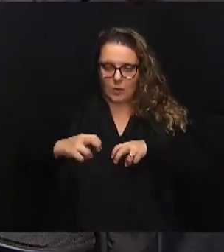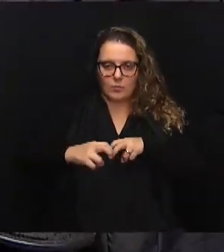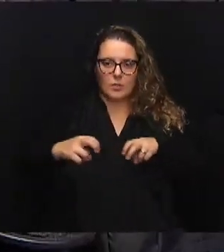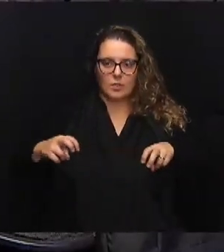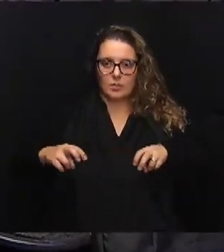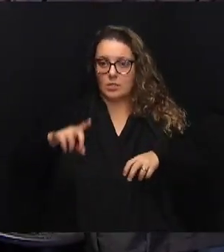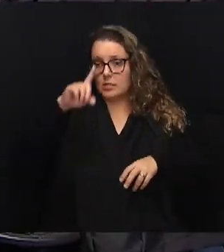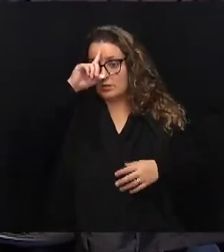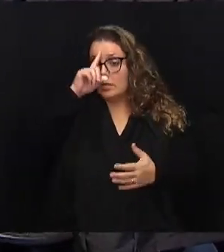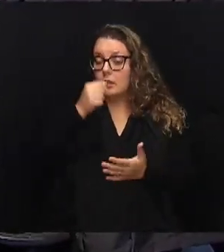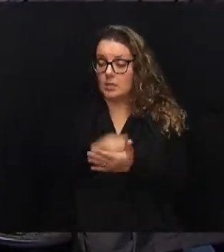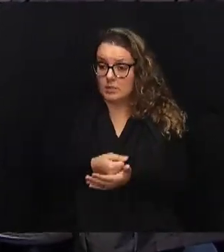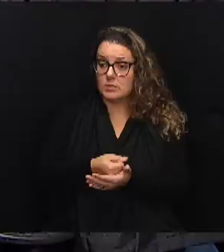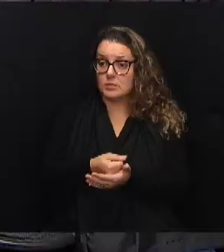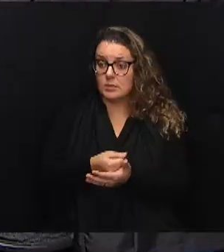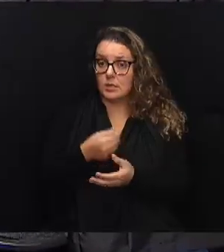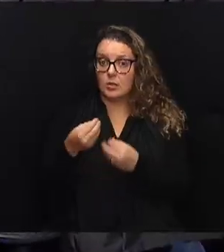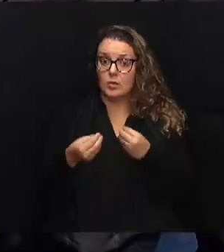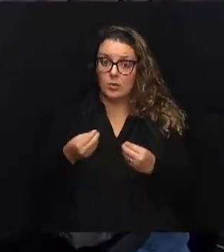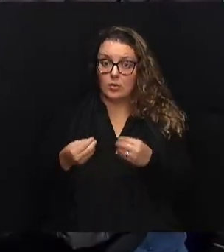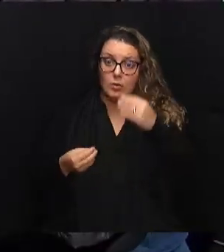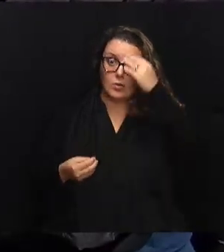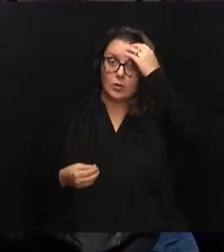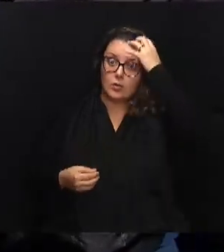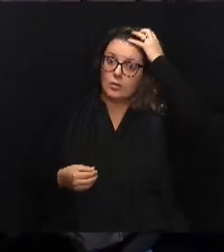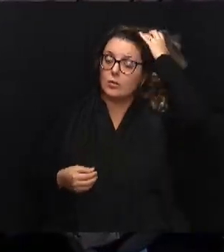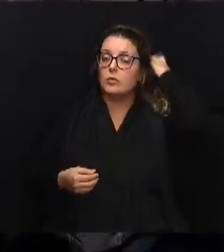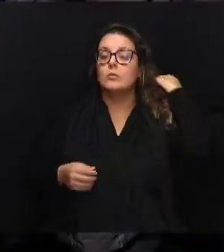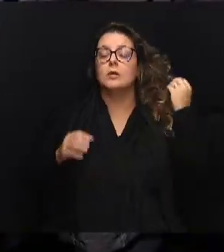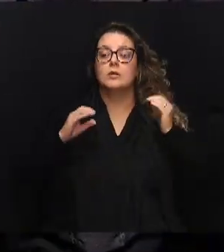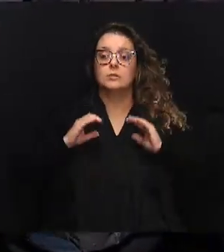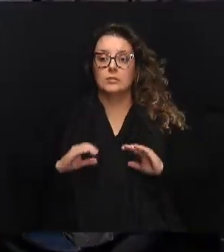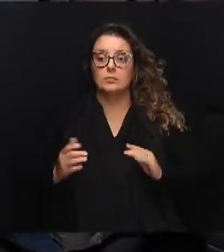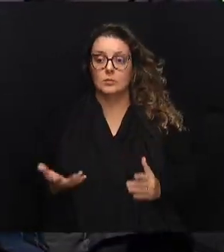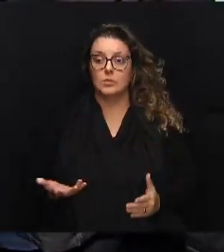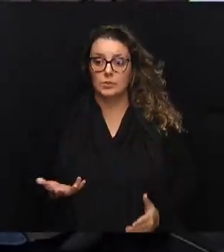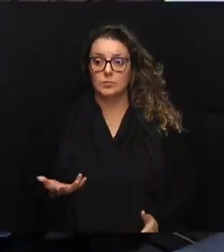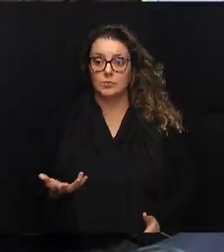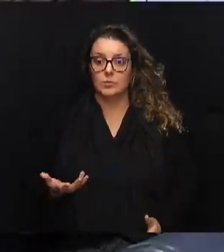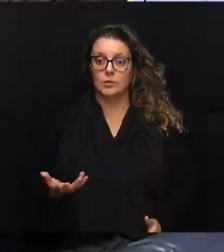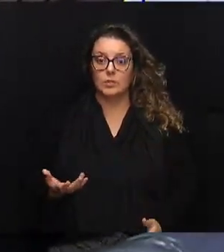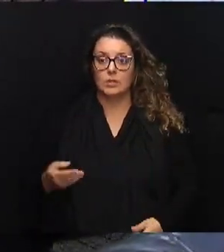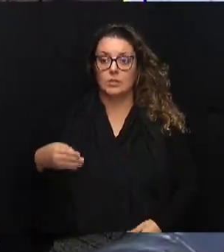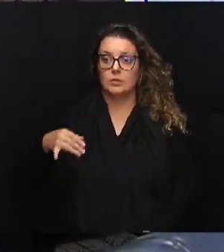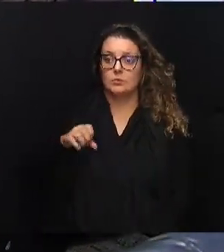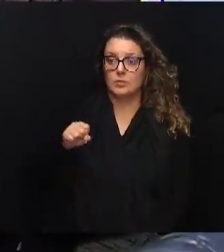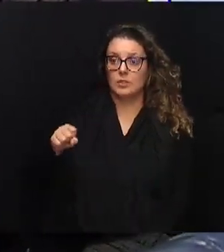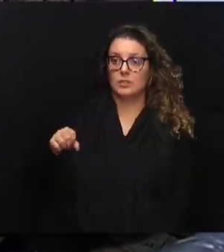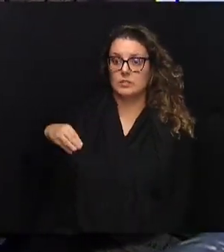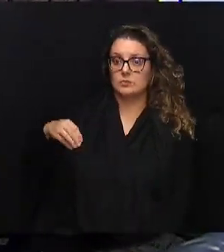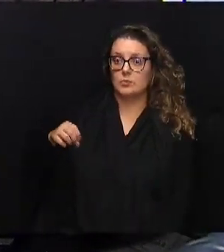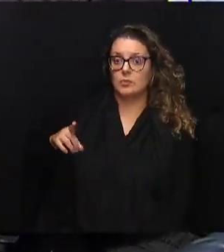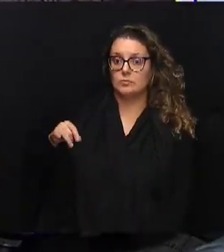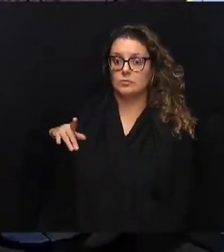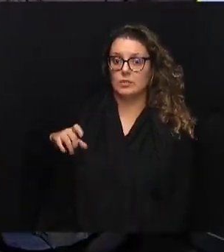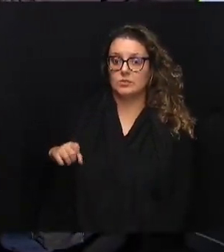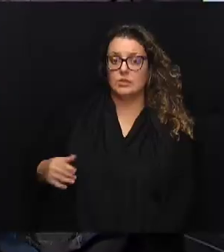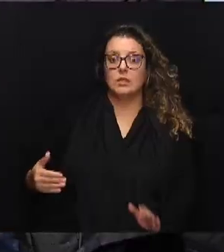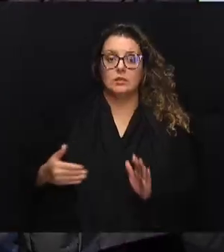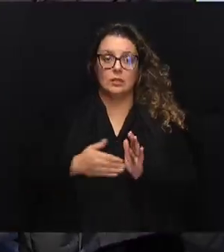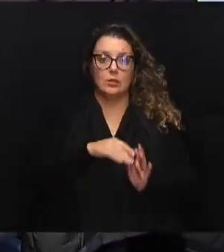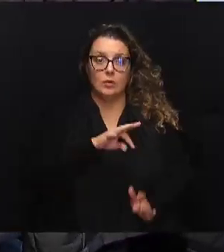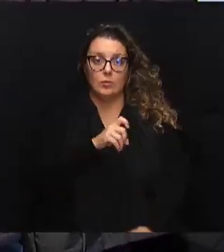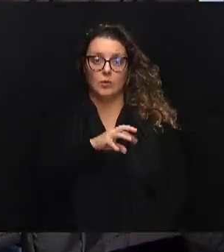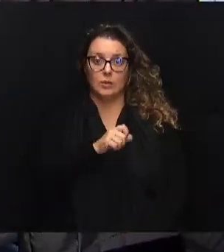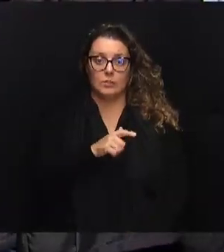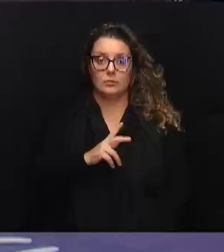determinam bastante como é que o jogador vai se comportar no jogo. Então, a gente vai sair em small blind até o botão, que é a posição mais